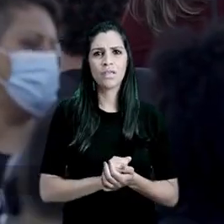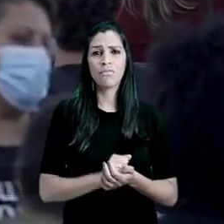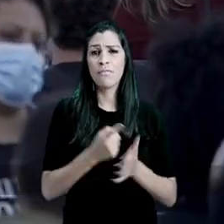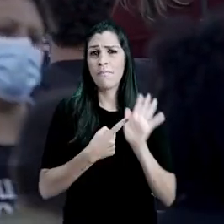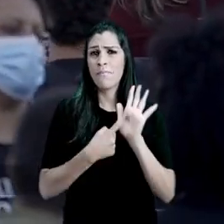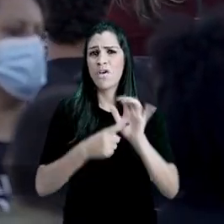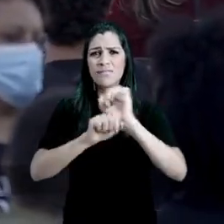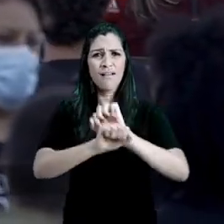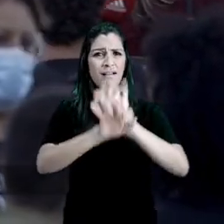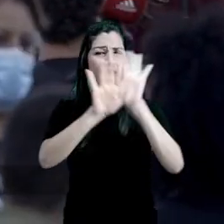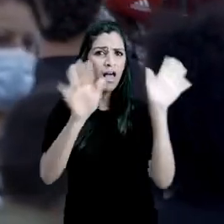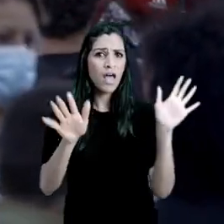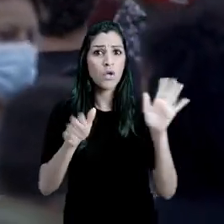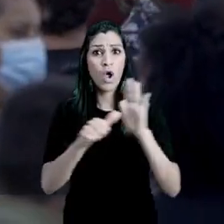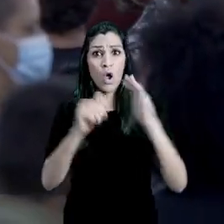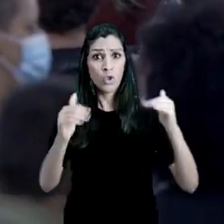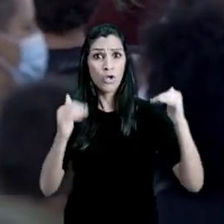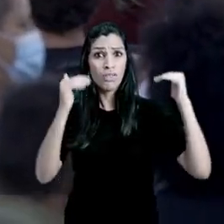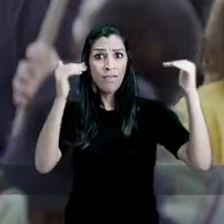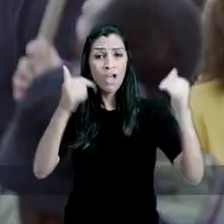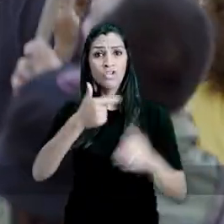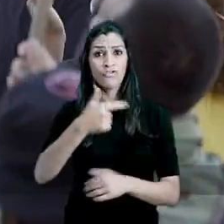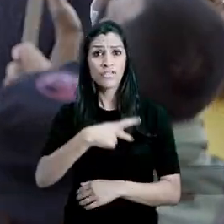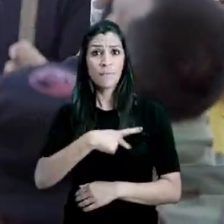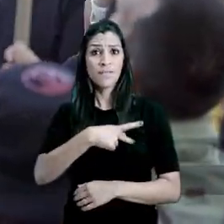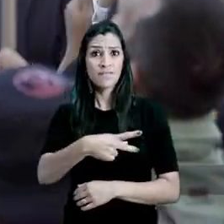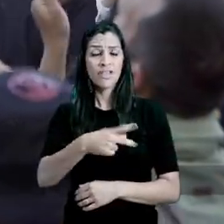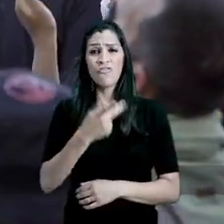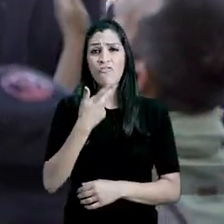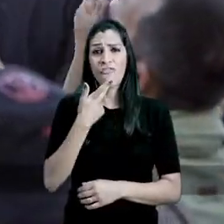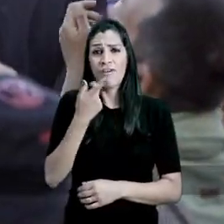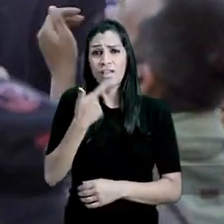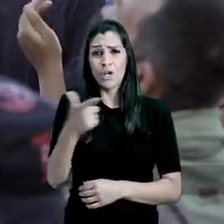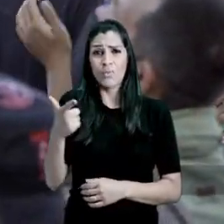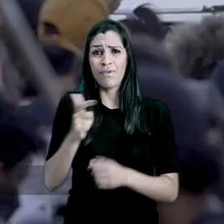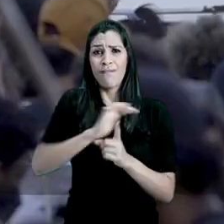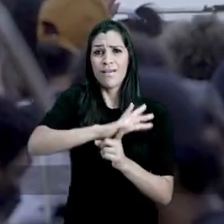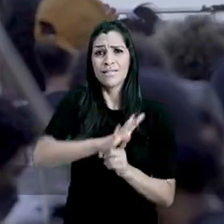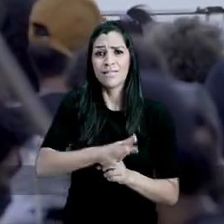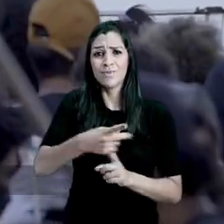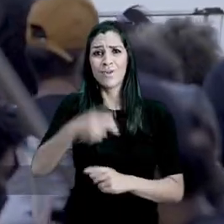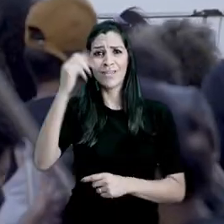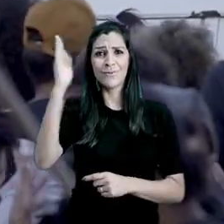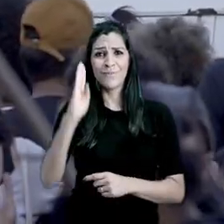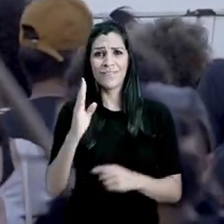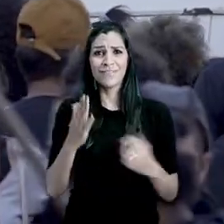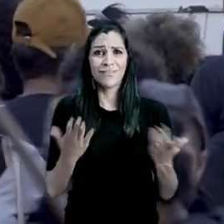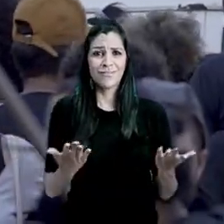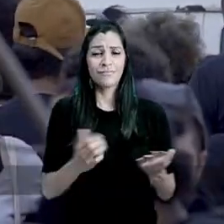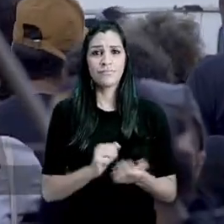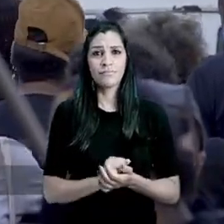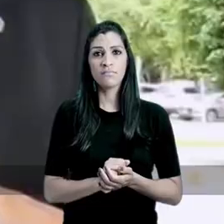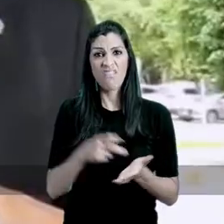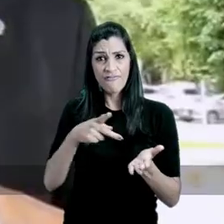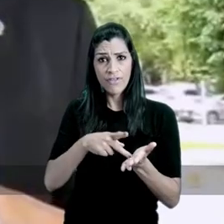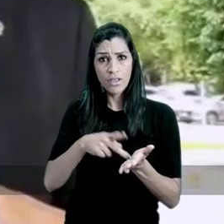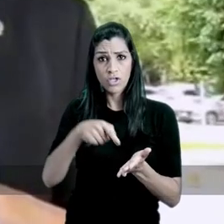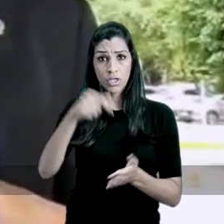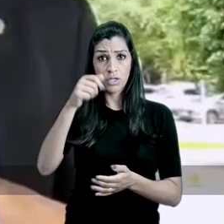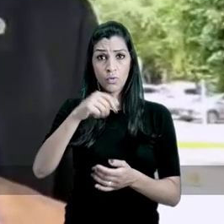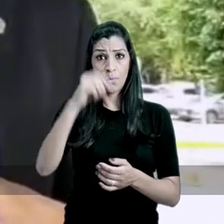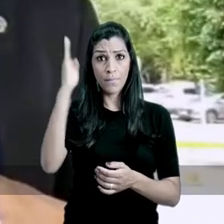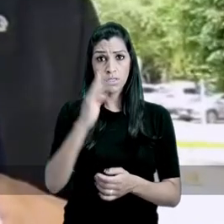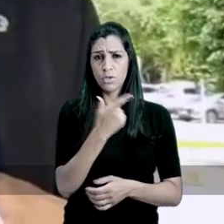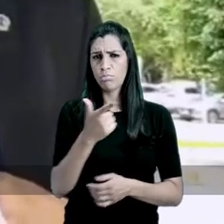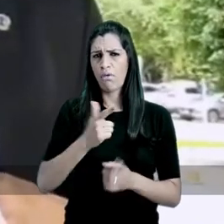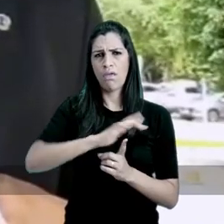preconceituosas. E fica evidente quando uma autoridade como vice-presidente nega a existência de racismo no Brasil. Para mim, no Brasil